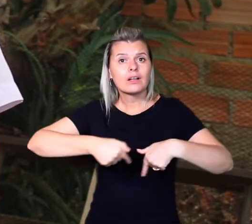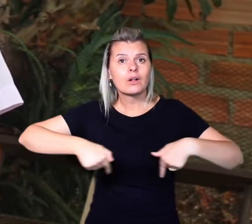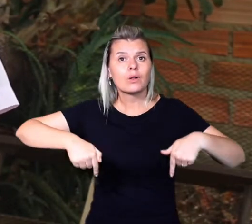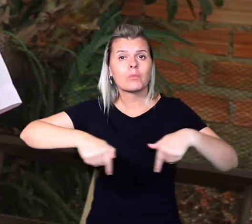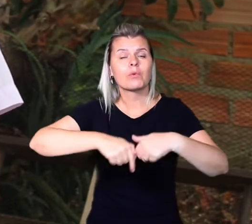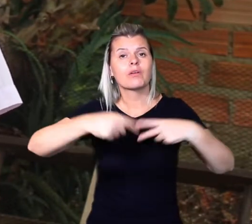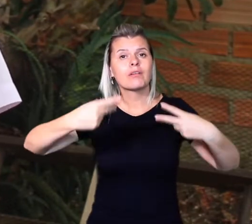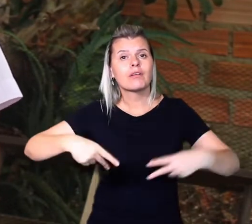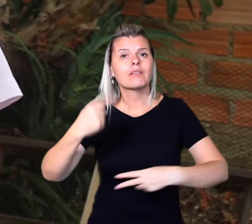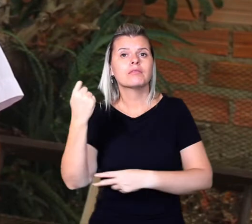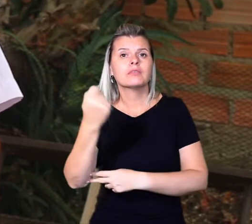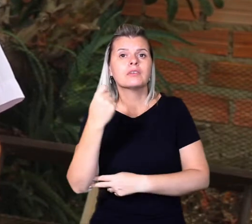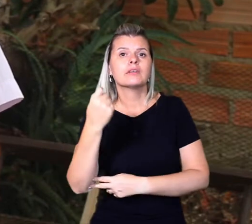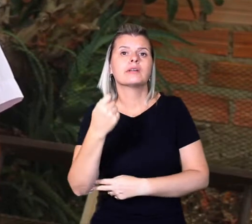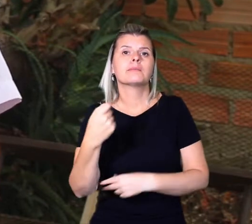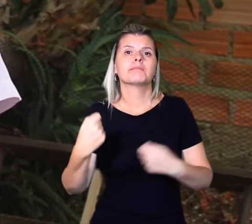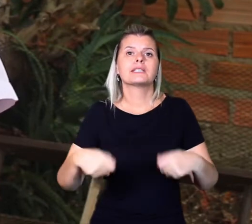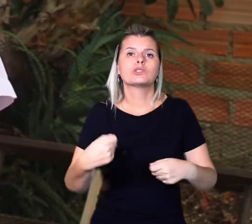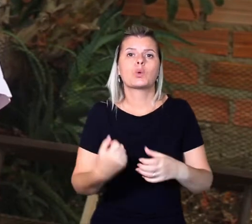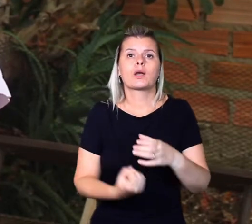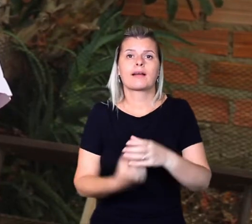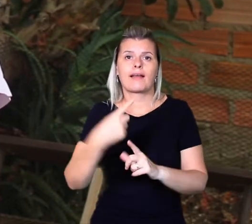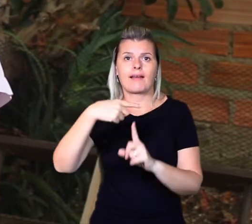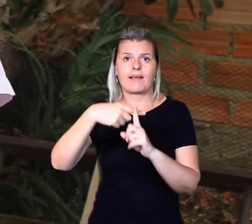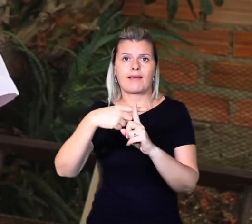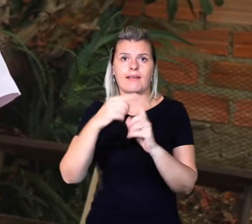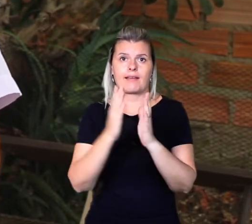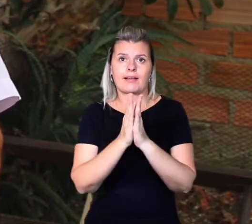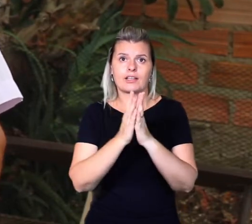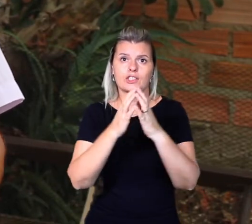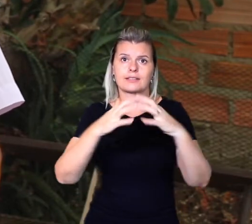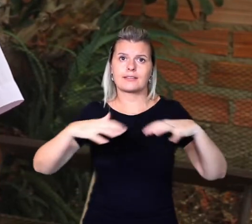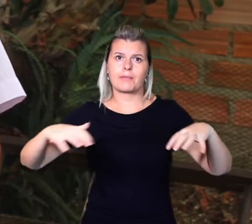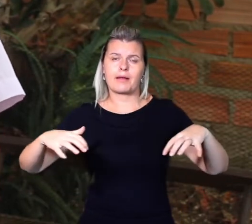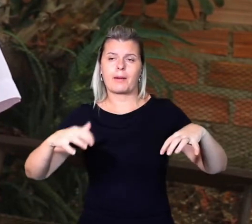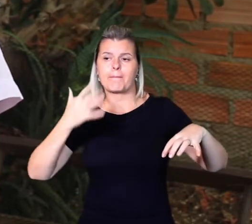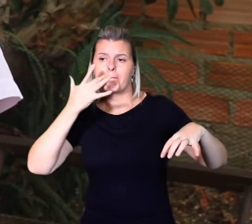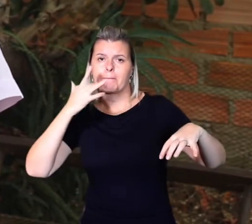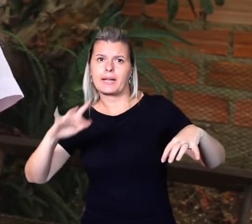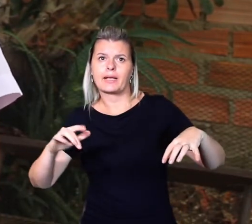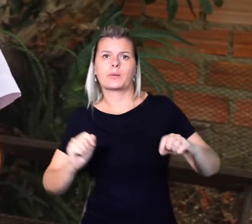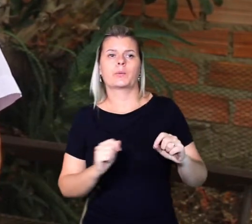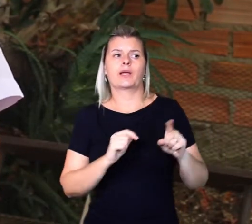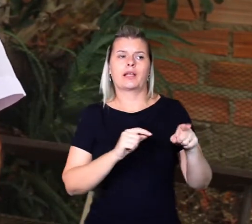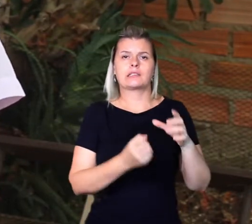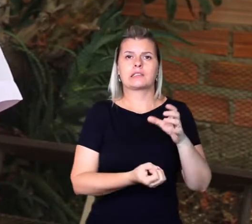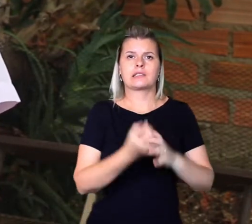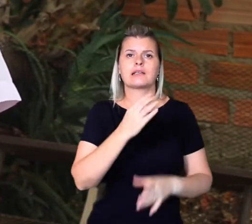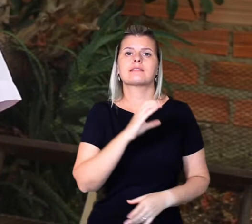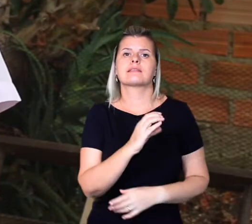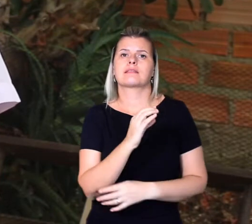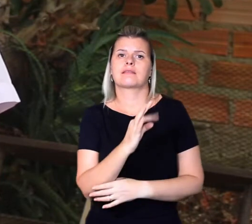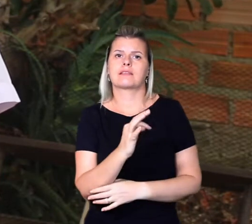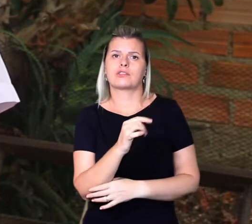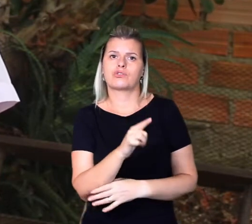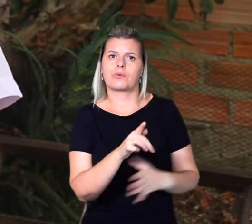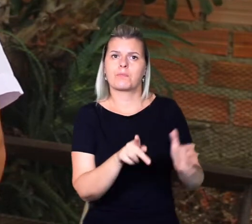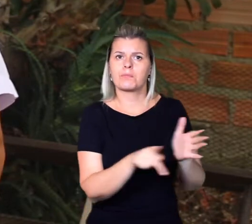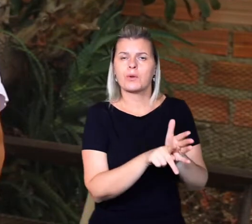a criarem igrejas separadas das igrejas dos brancos, CTGs, inclusive